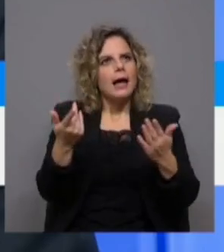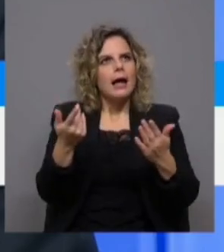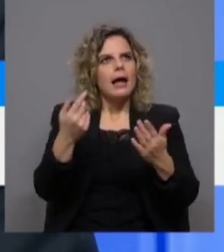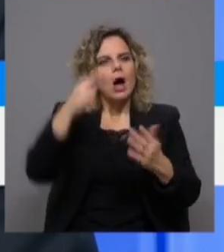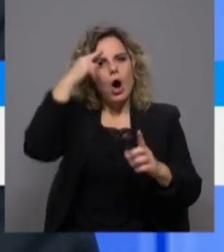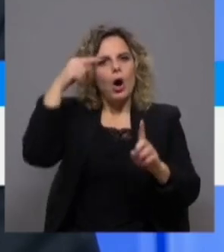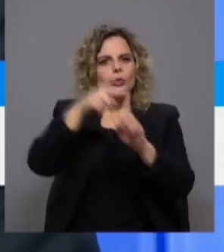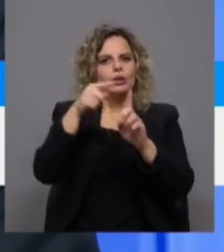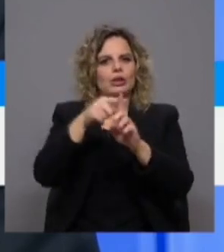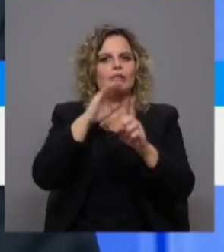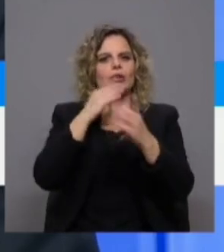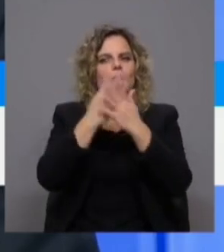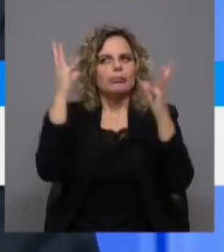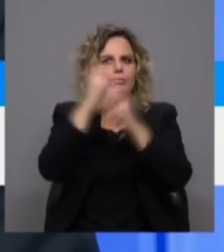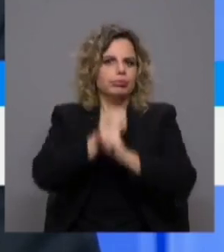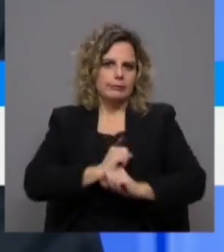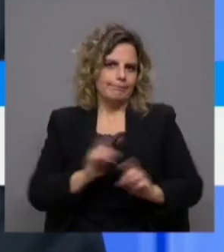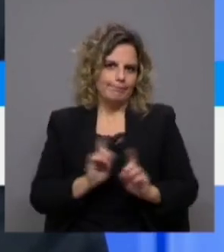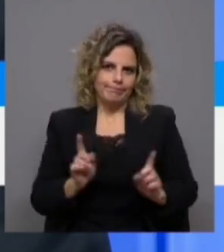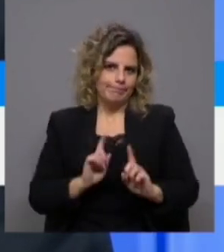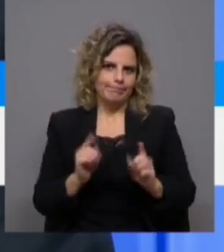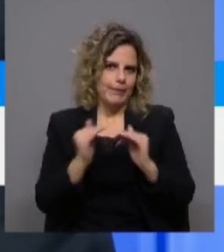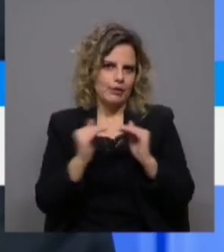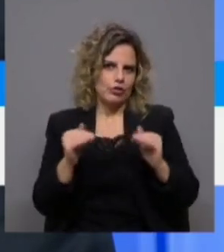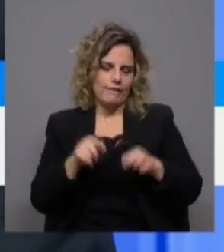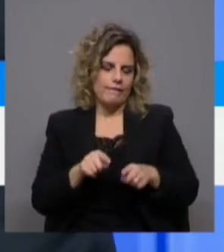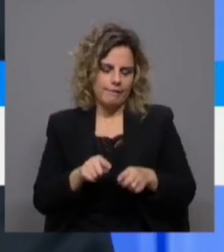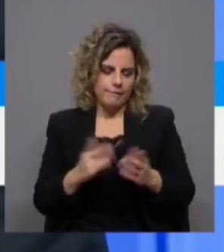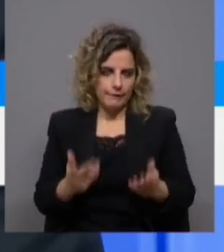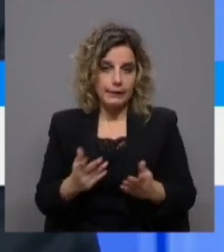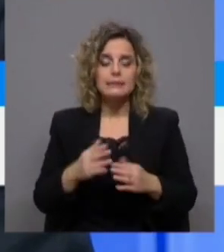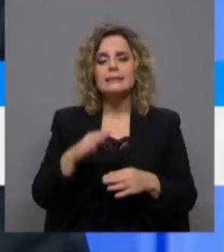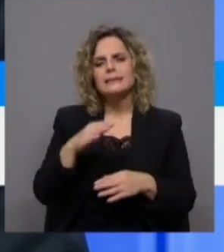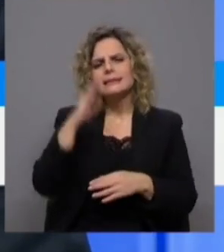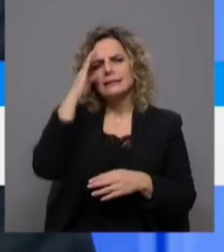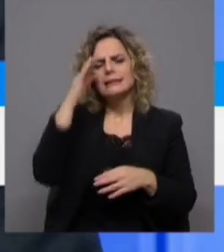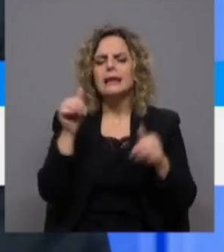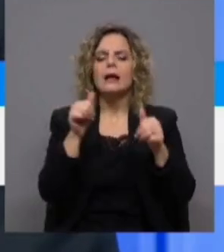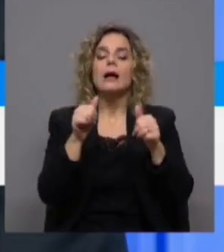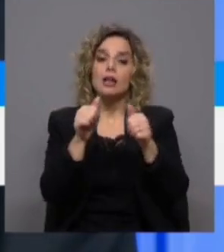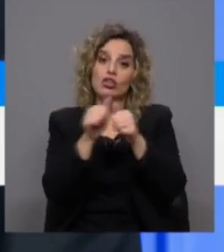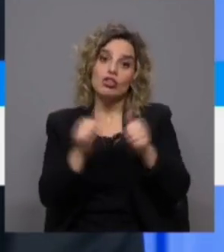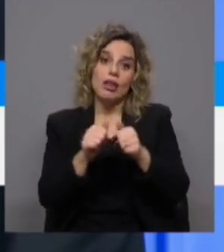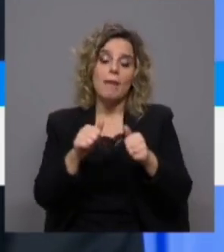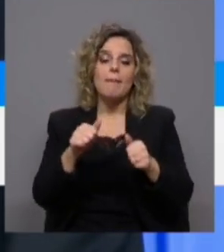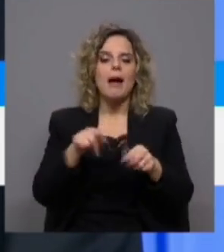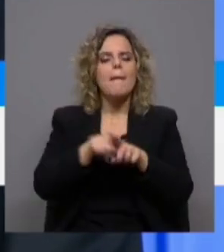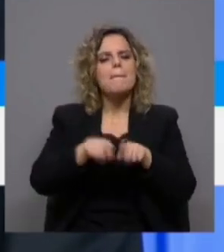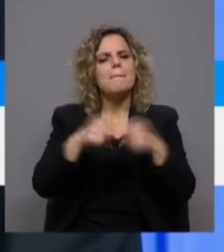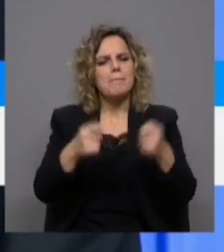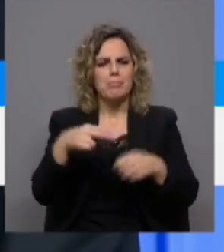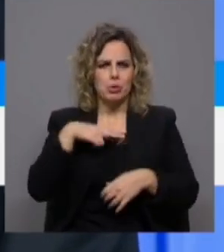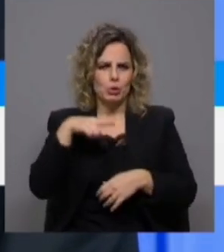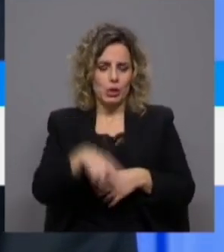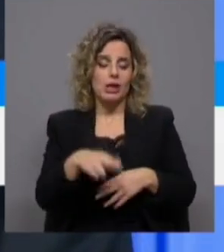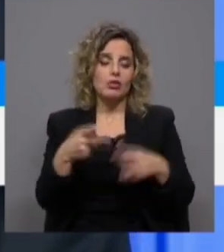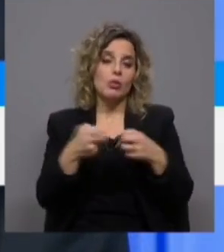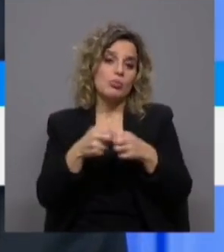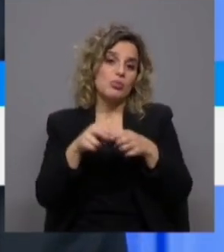nesta fase a sua existência é mais achamos que uma dos problemas do sistema partidário português e que um era um problema que se